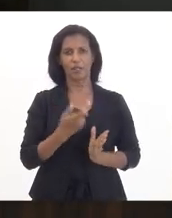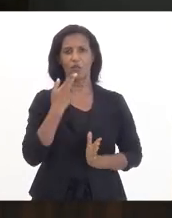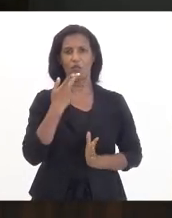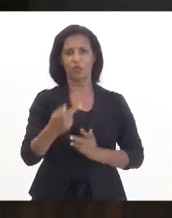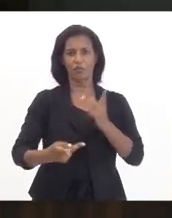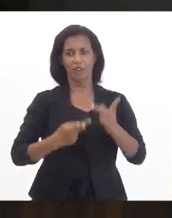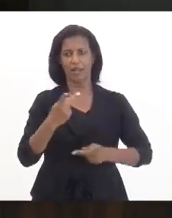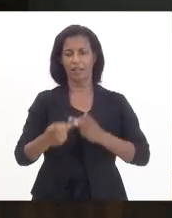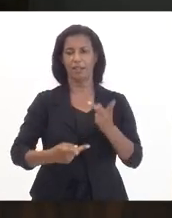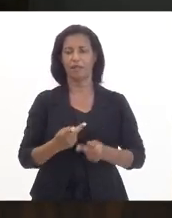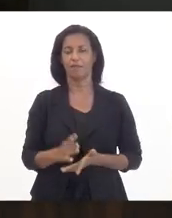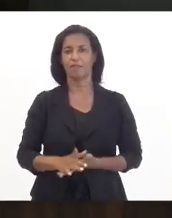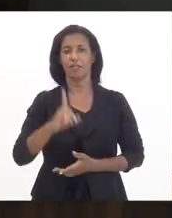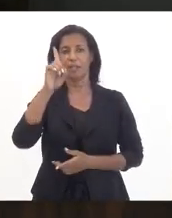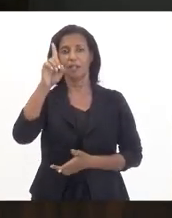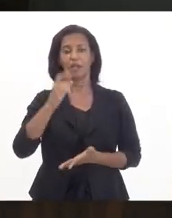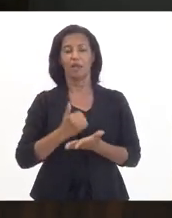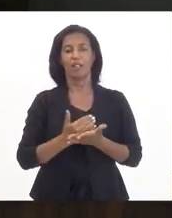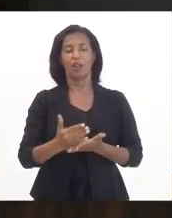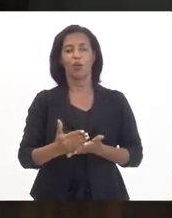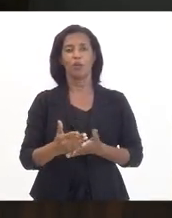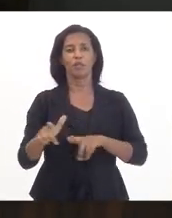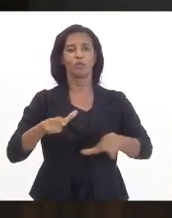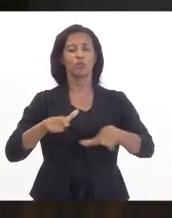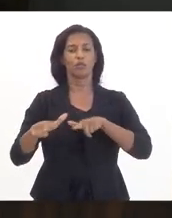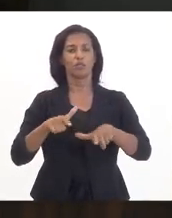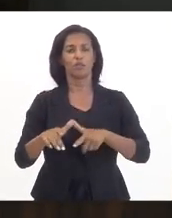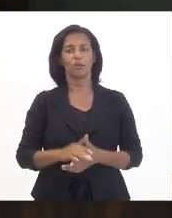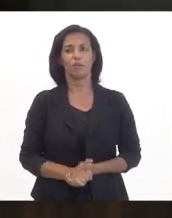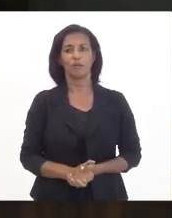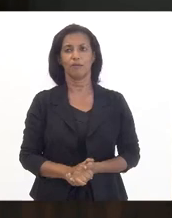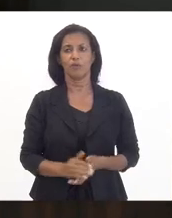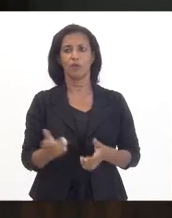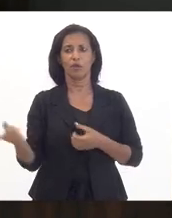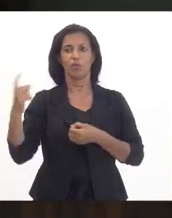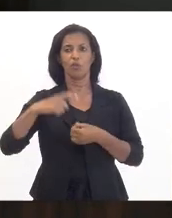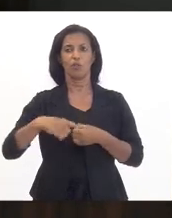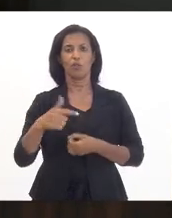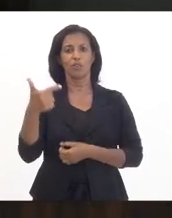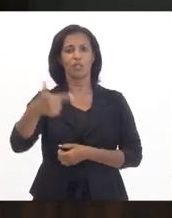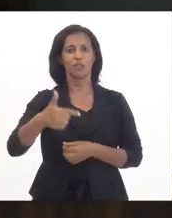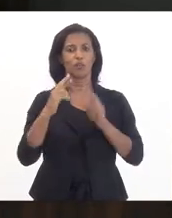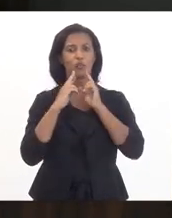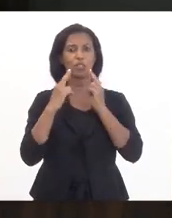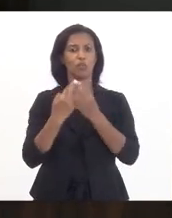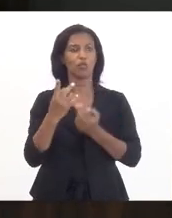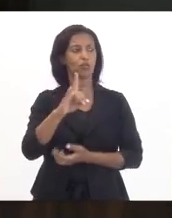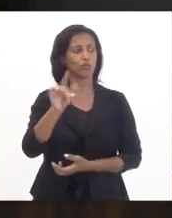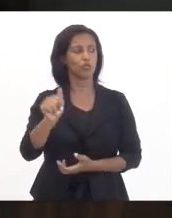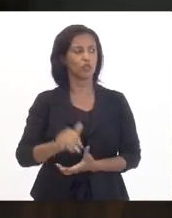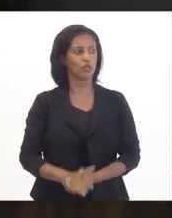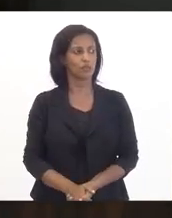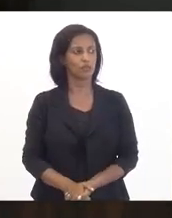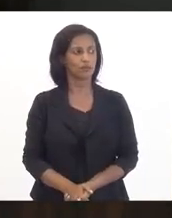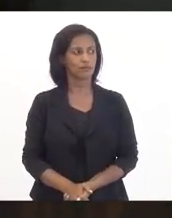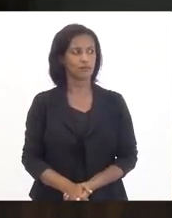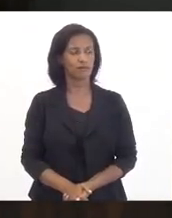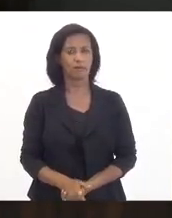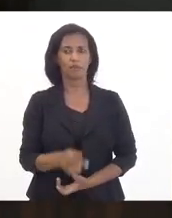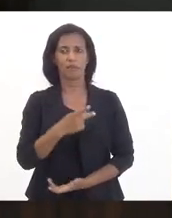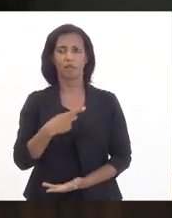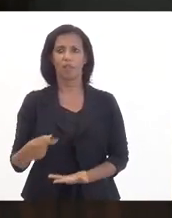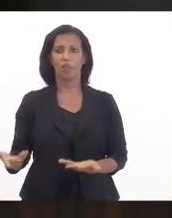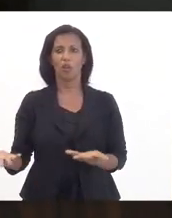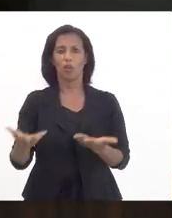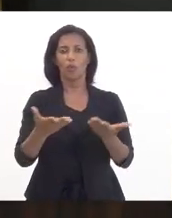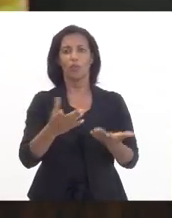número legal sobre a proteção de Deus, iniciamos os nossos trabalhos. Está aberta a segunda sessão extraordinária do dia. A presidência convida a